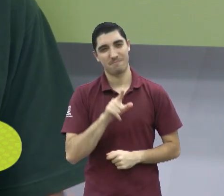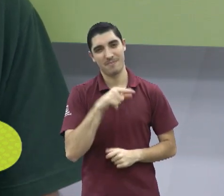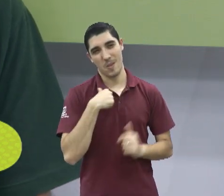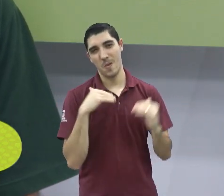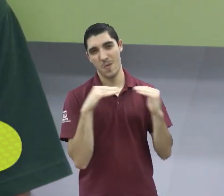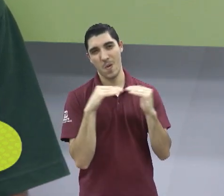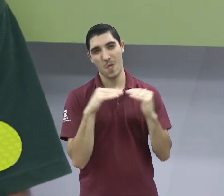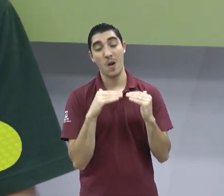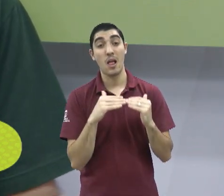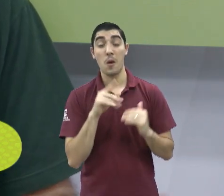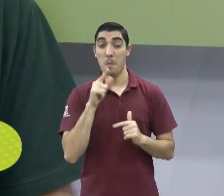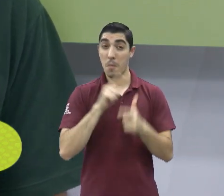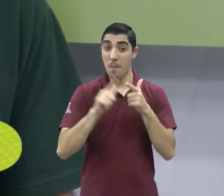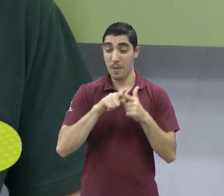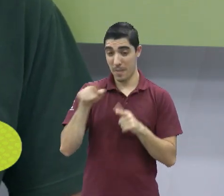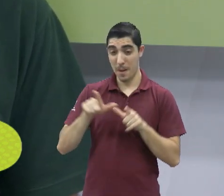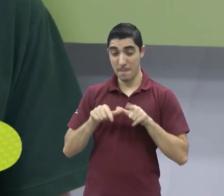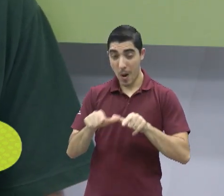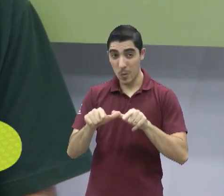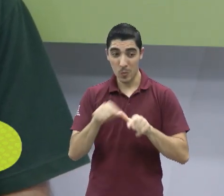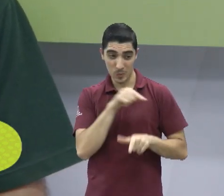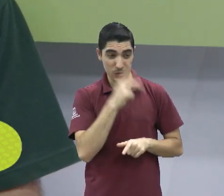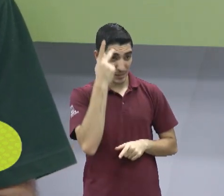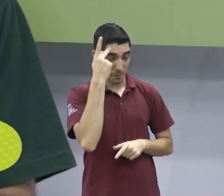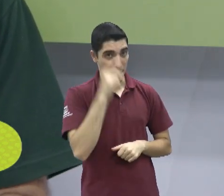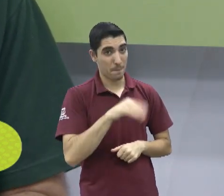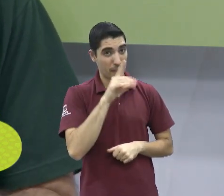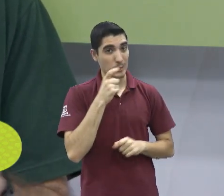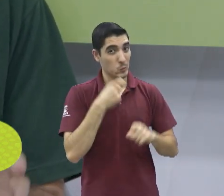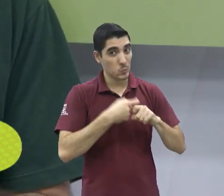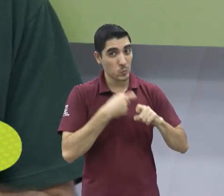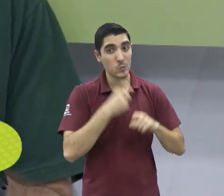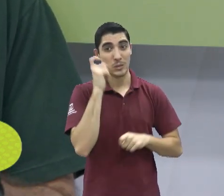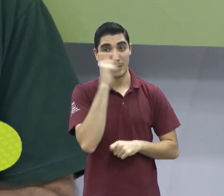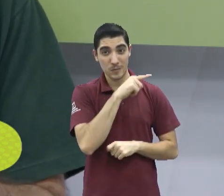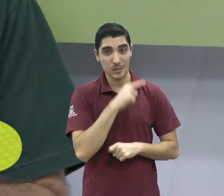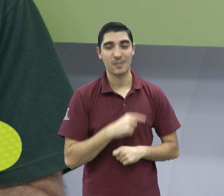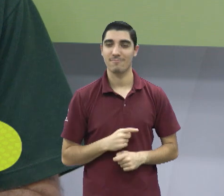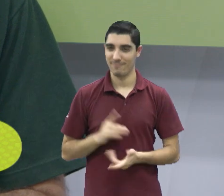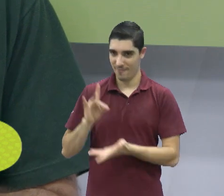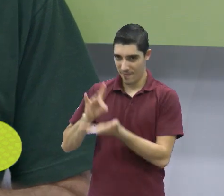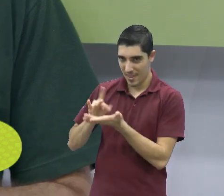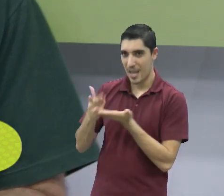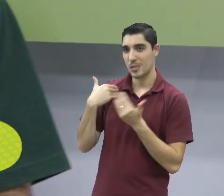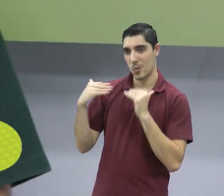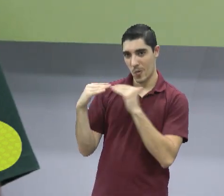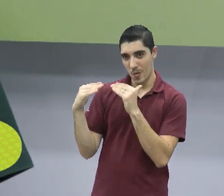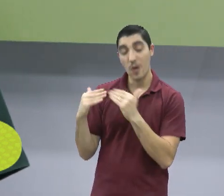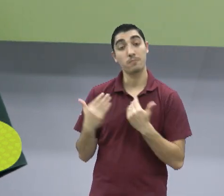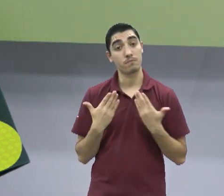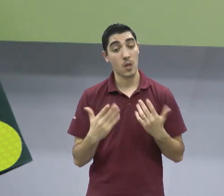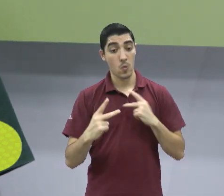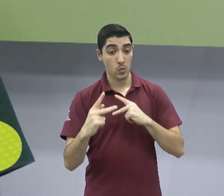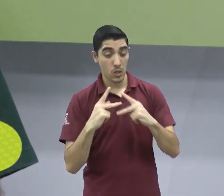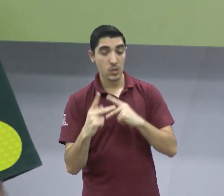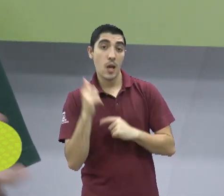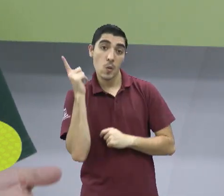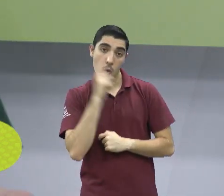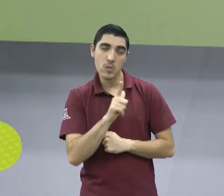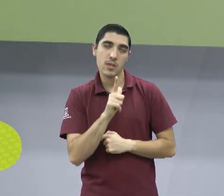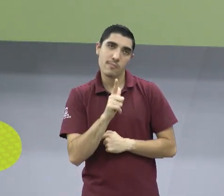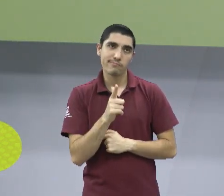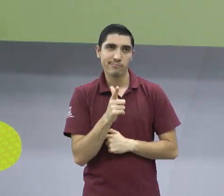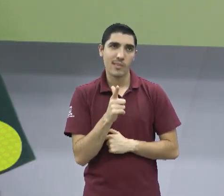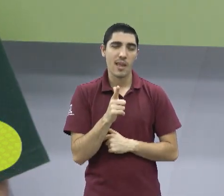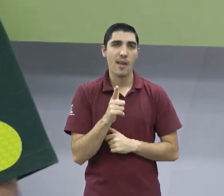Bauru, que pegou o São Paulo, que para mim é um pouco mais encardido que o Pinheiros. Exatamente. Para o São José aí, ficou um pouco mais fácil esse... Não, mas